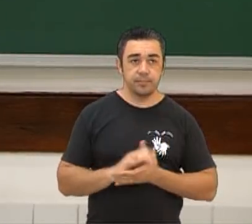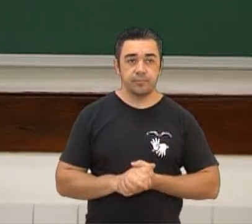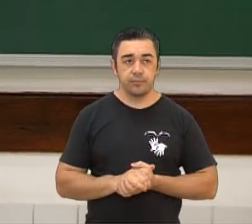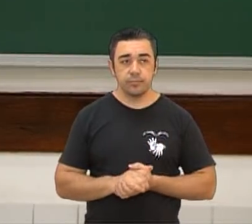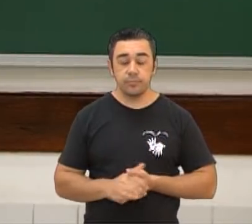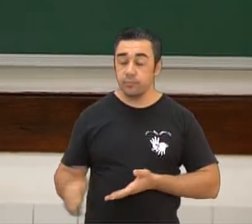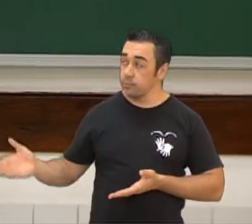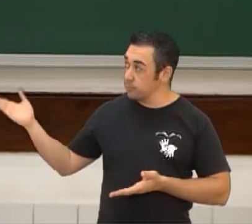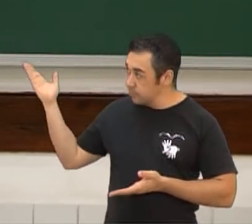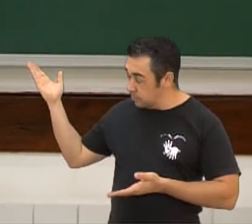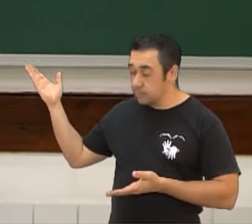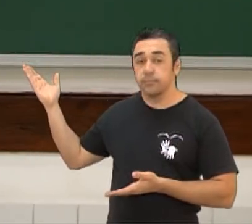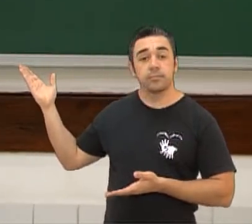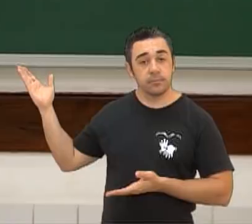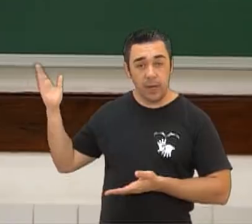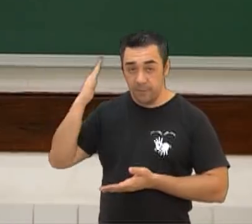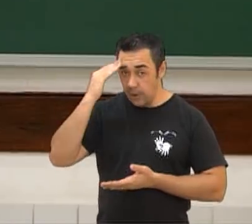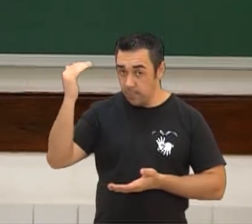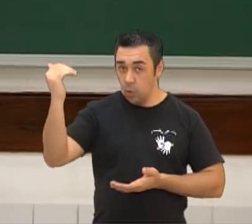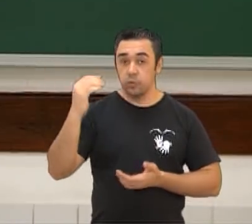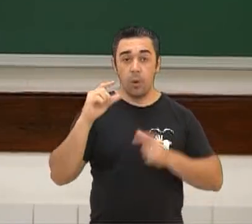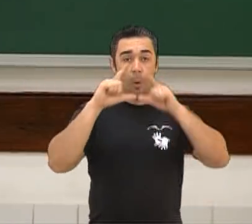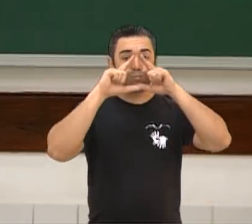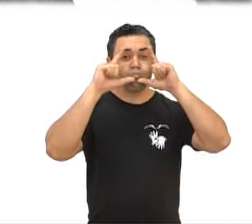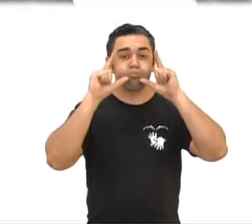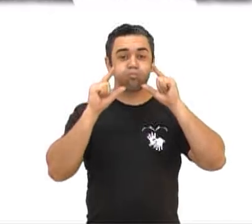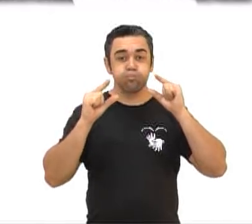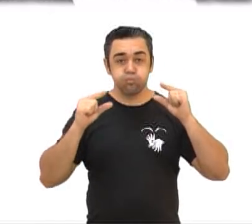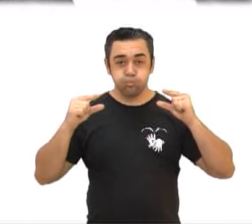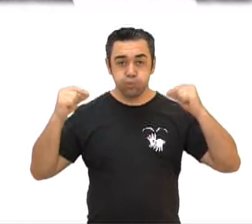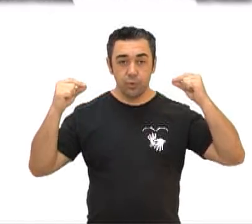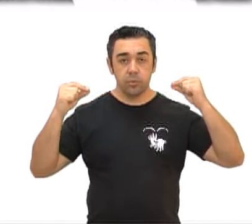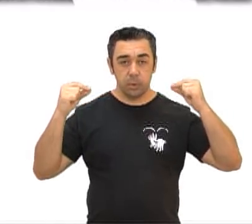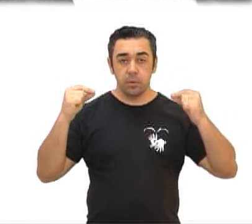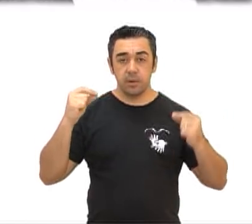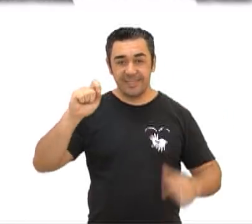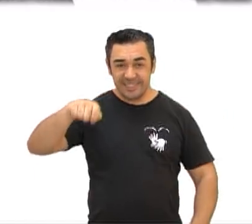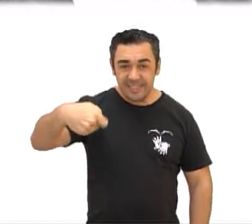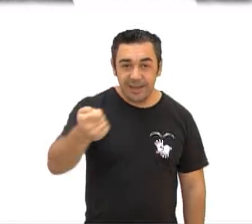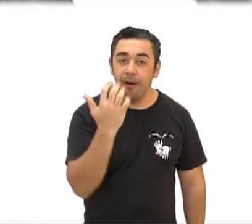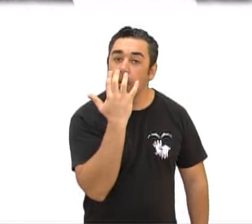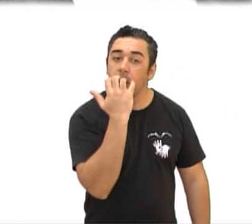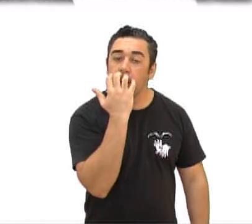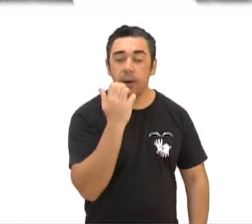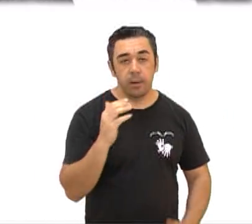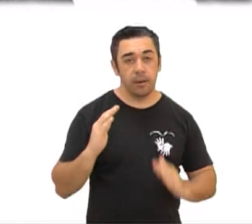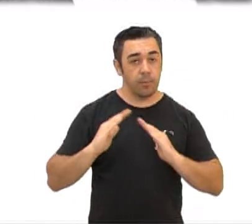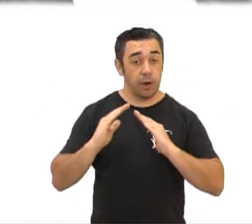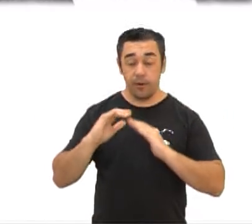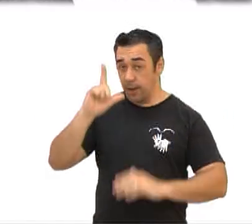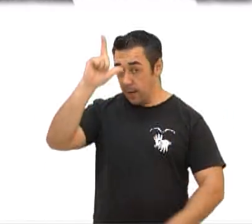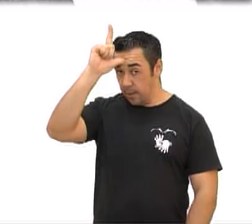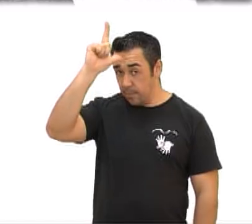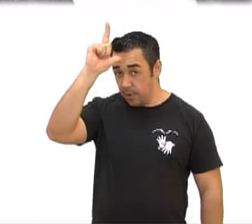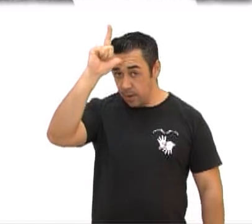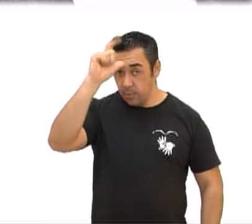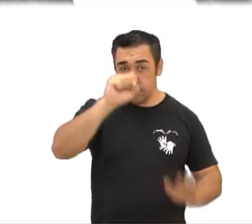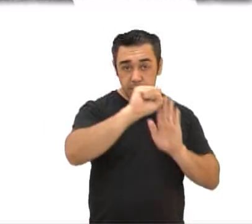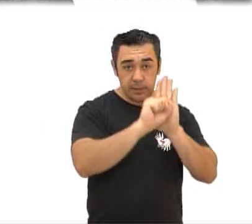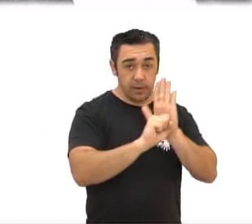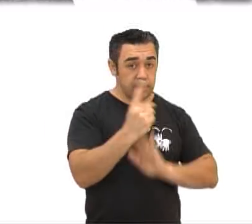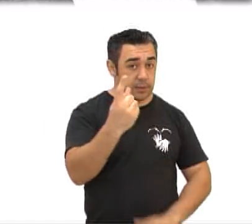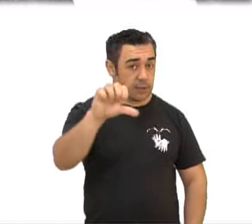Muito bem, temos aí Nietzsche, famoso pelo seu, né, belo bigode ali, né? Nietzsche é um autor alemão do século XIX que escrevia em